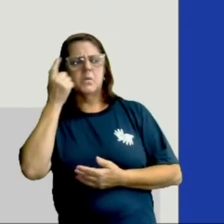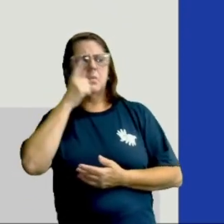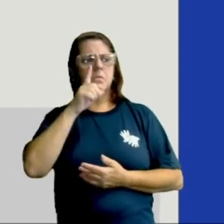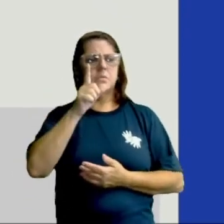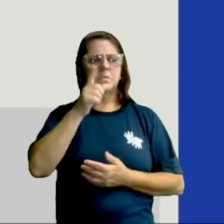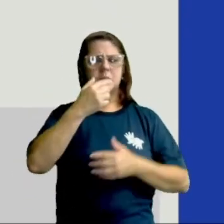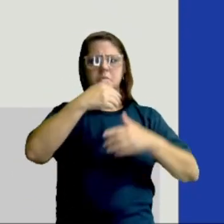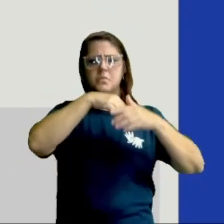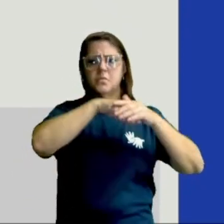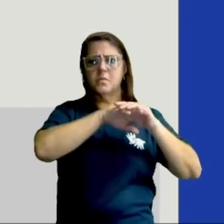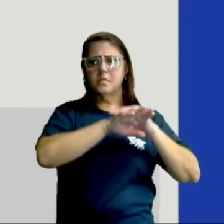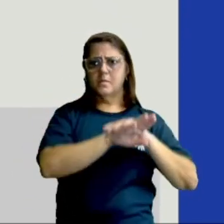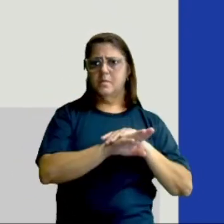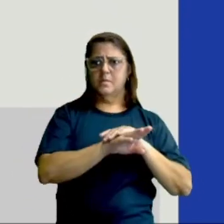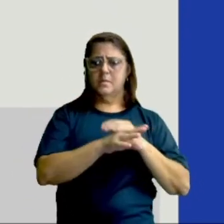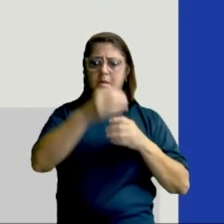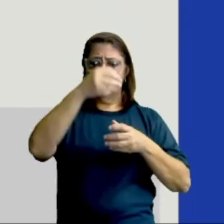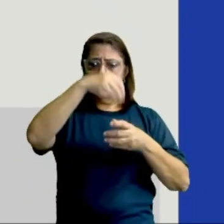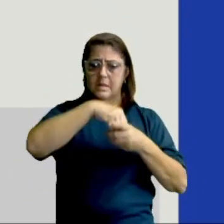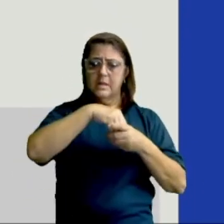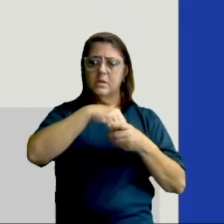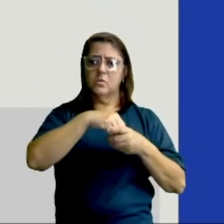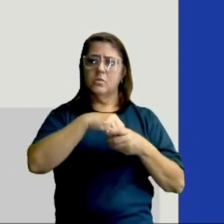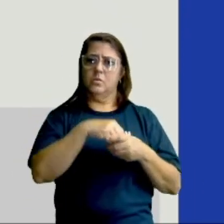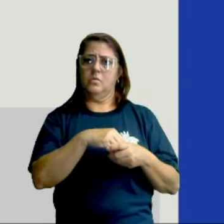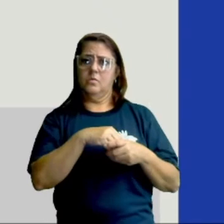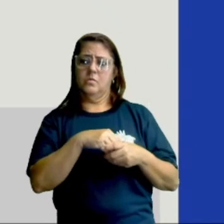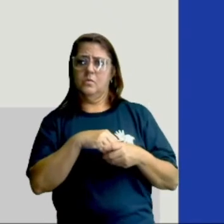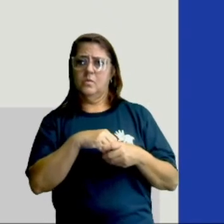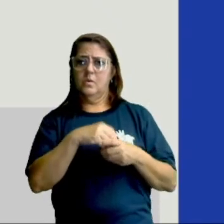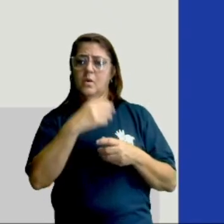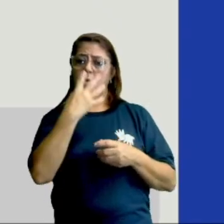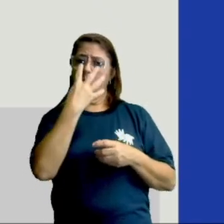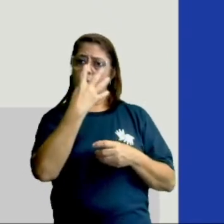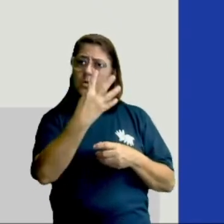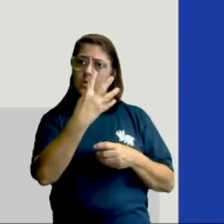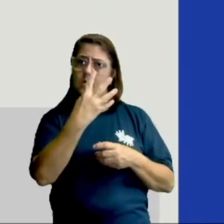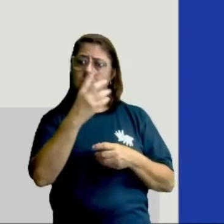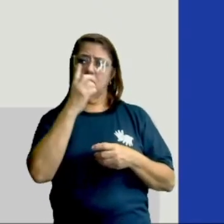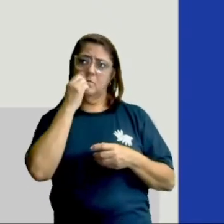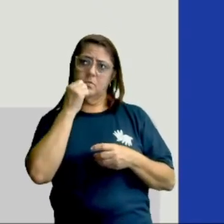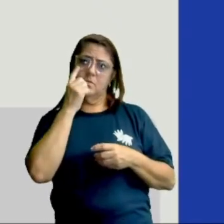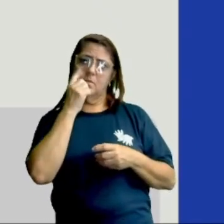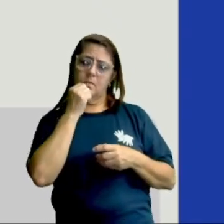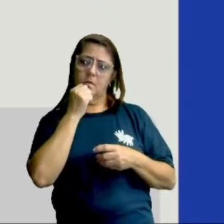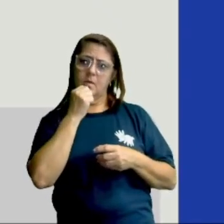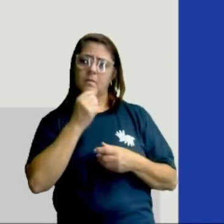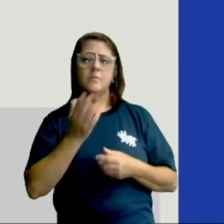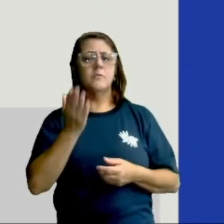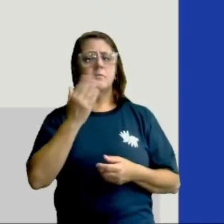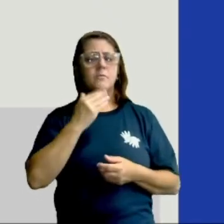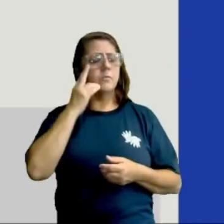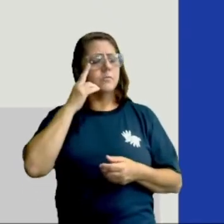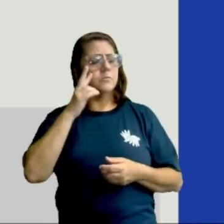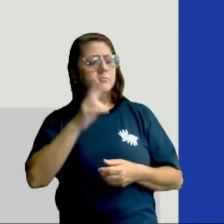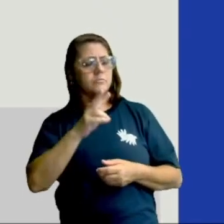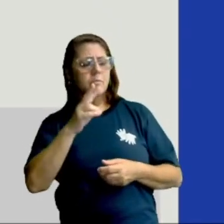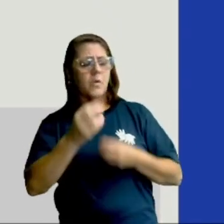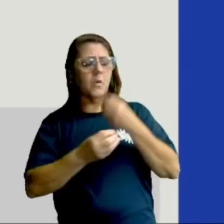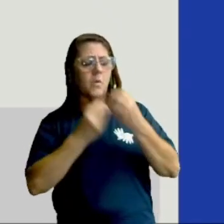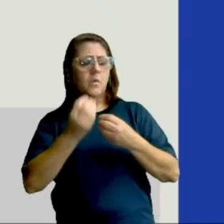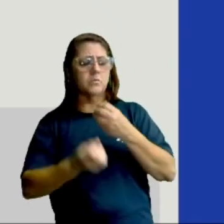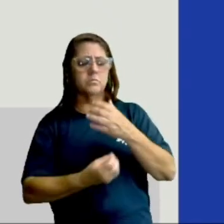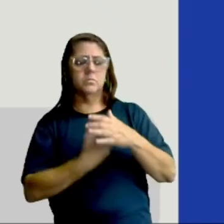conseguiria guardar dentro dessas caixas 4 lápis. Então, vamos ver como é que a gente pode